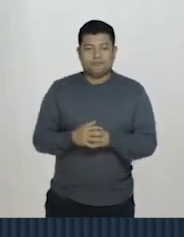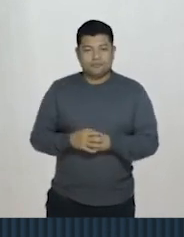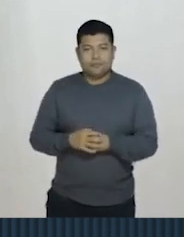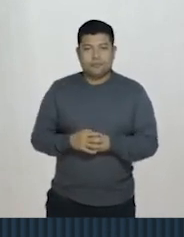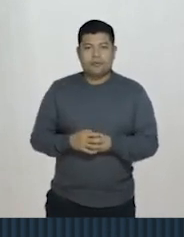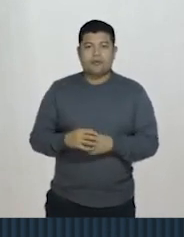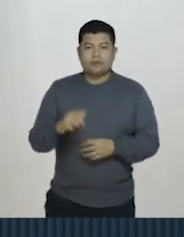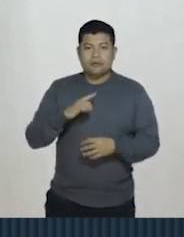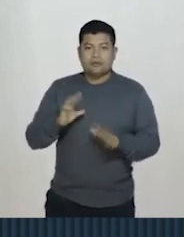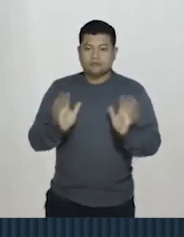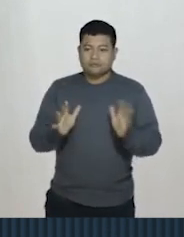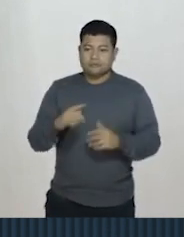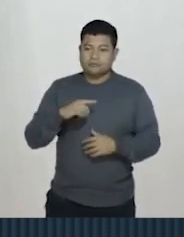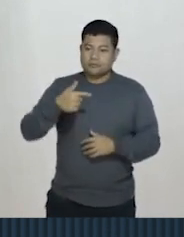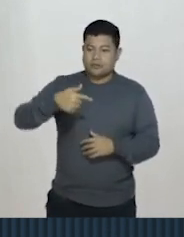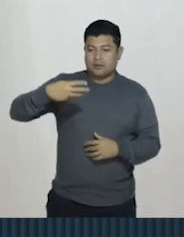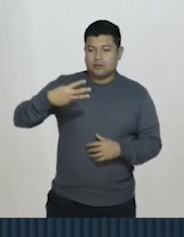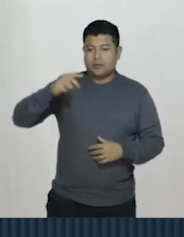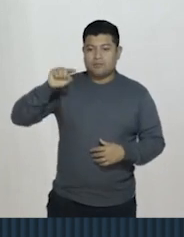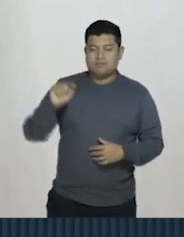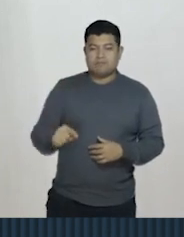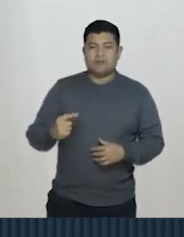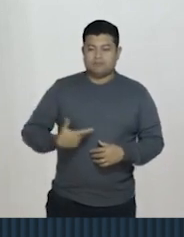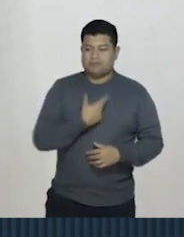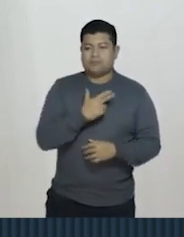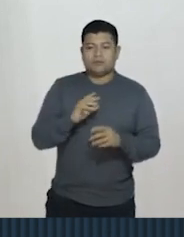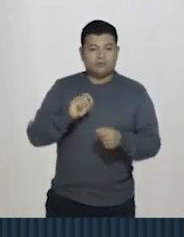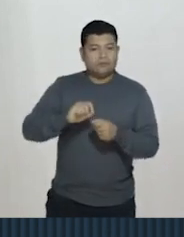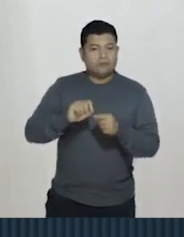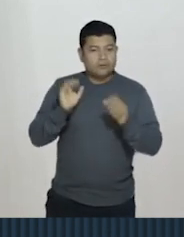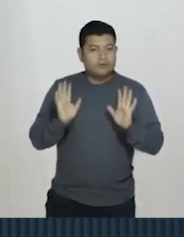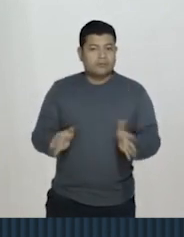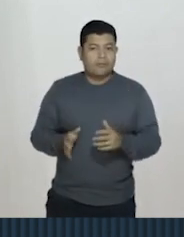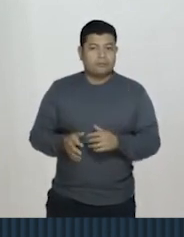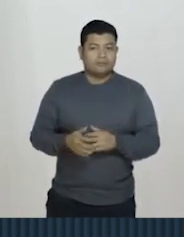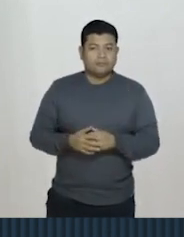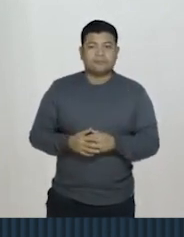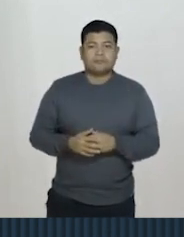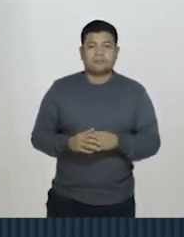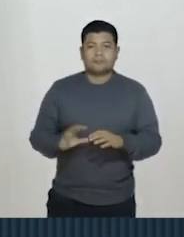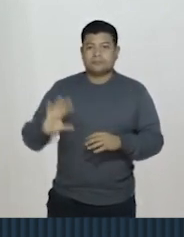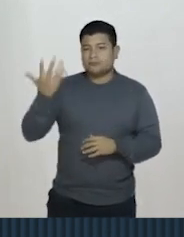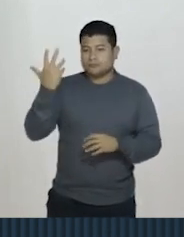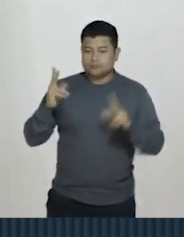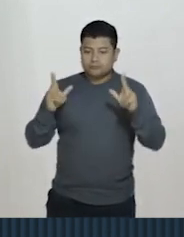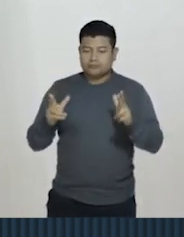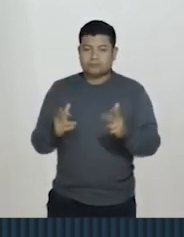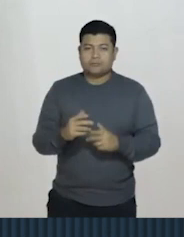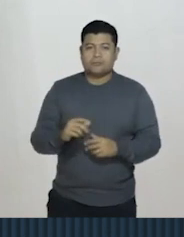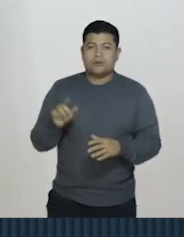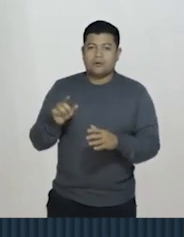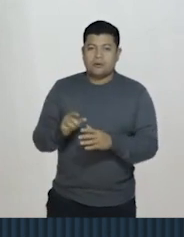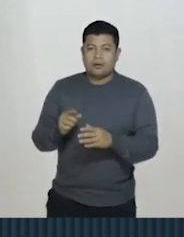73 mil procedimentos até agora. A mesma coisa aconteceu com a questão das consultas de